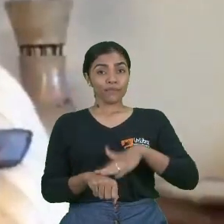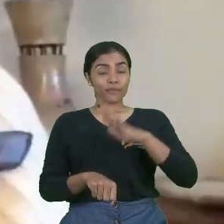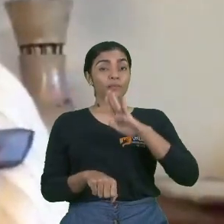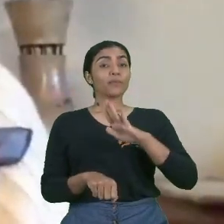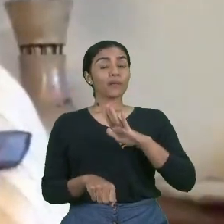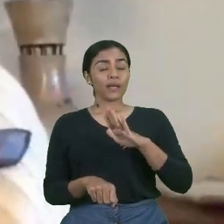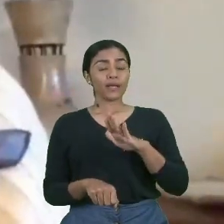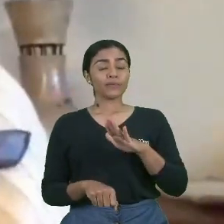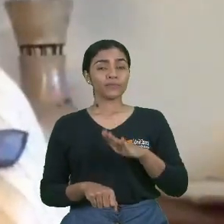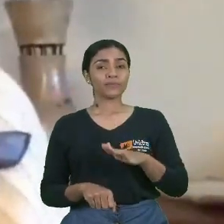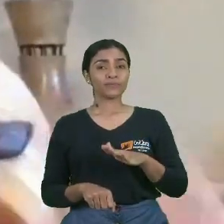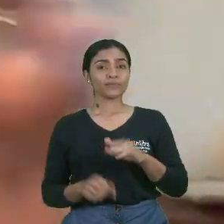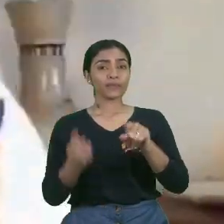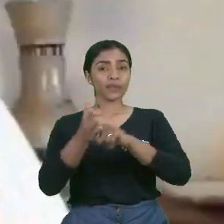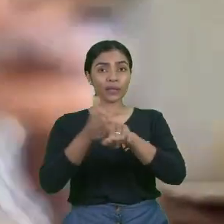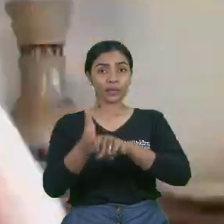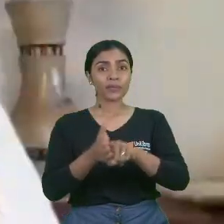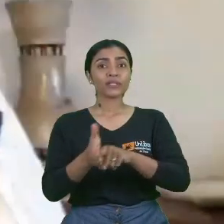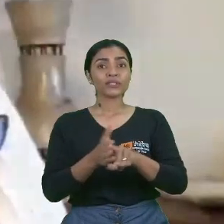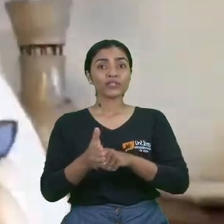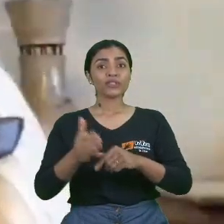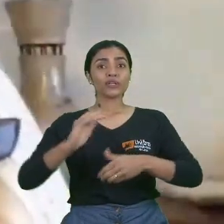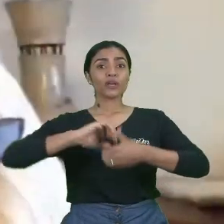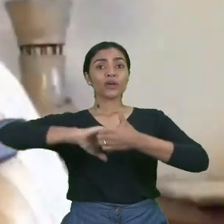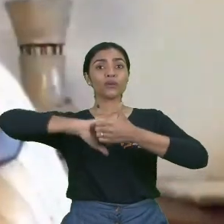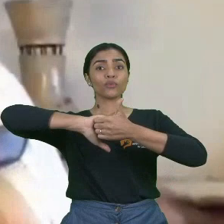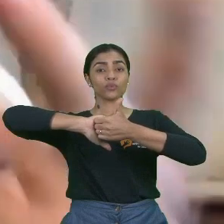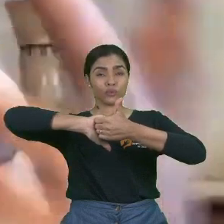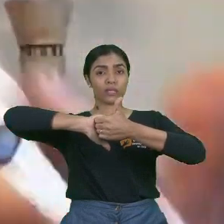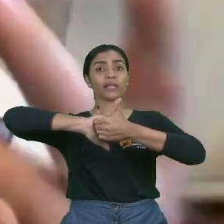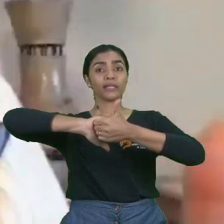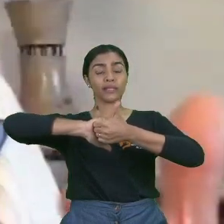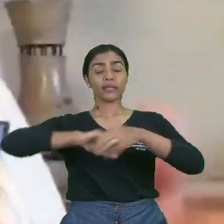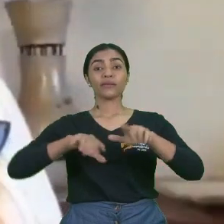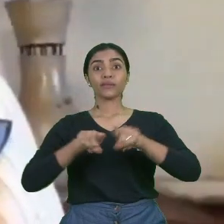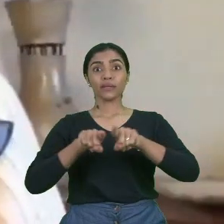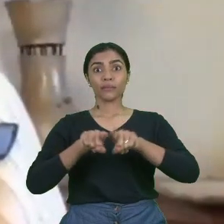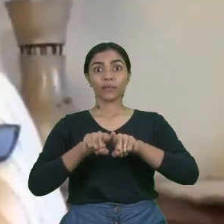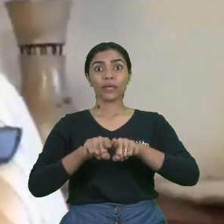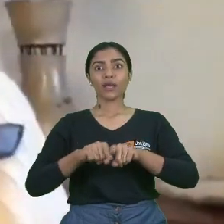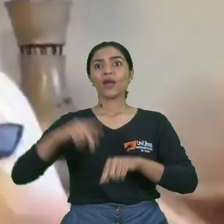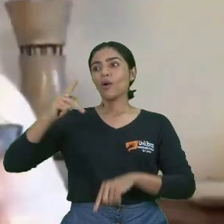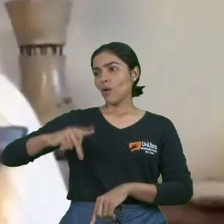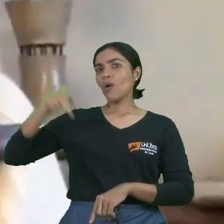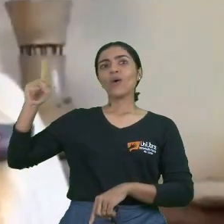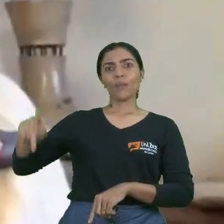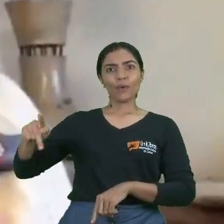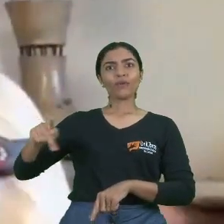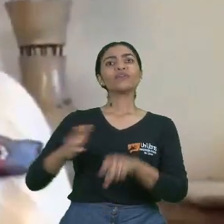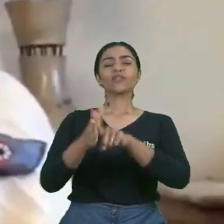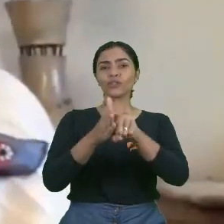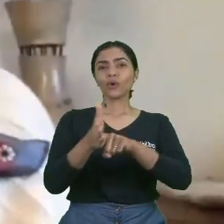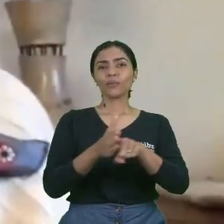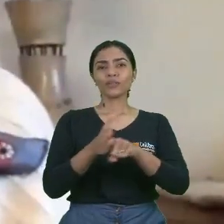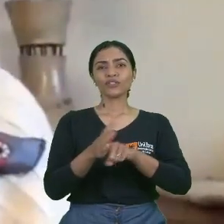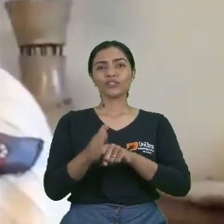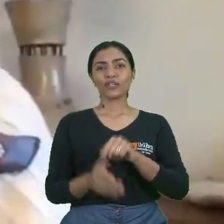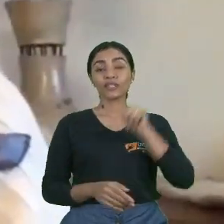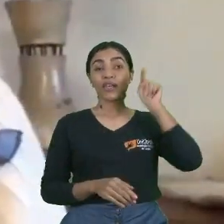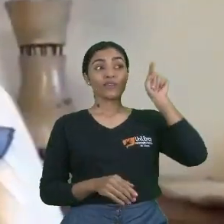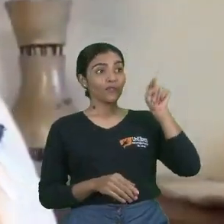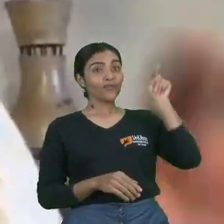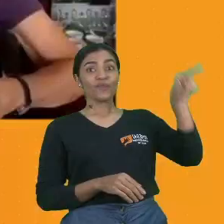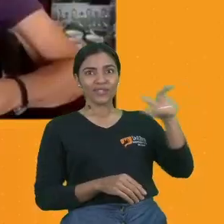da pesquisa qualitativa da pesquisa do professor que você ponha isso em discussão e daí eu me lembrei também